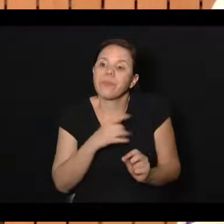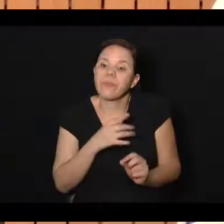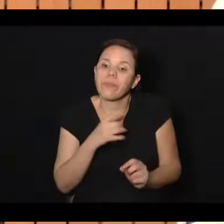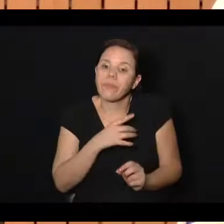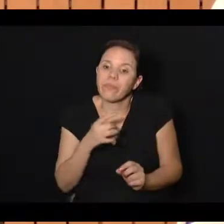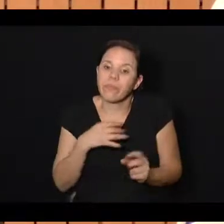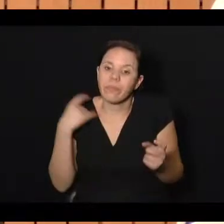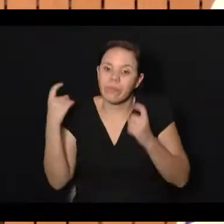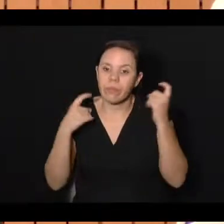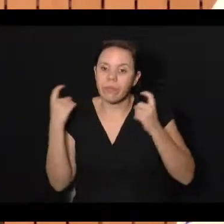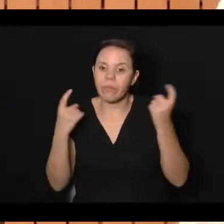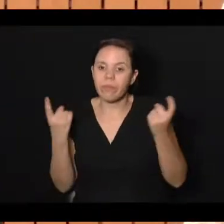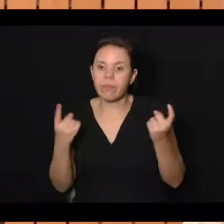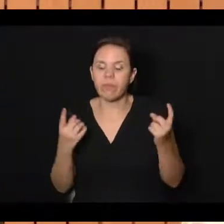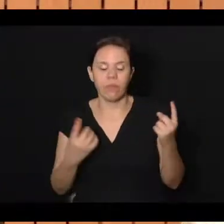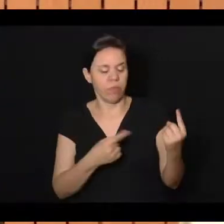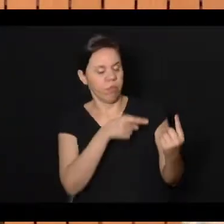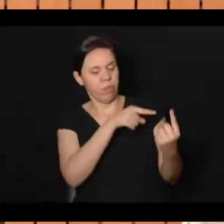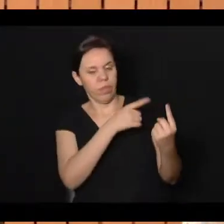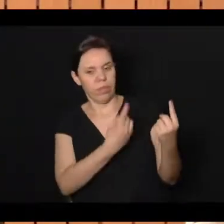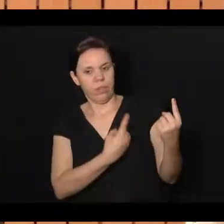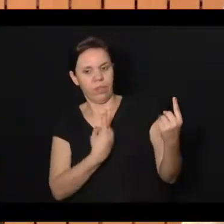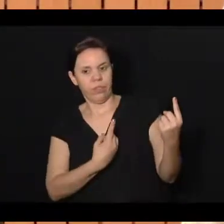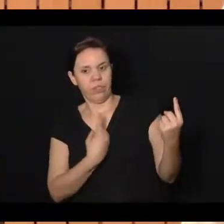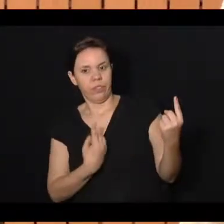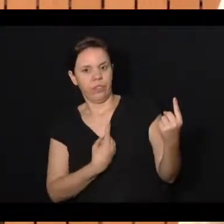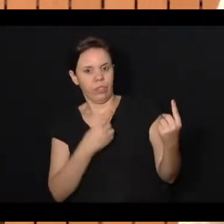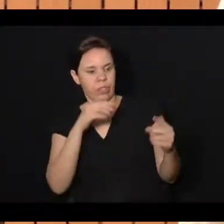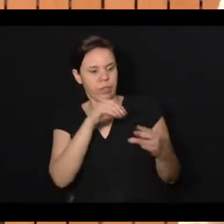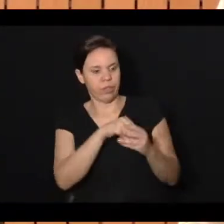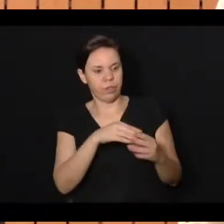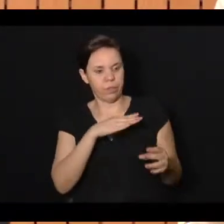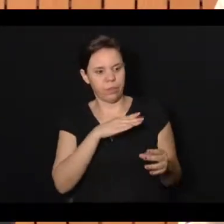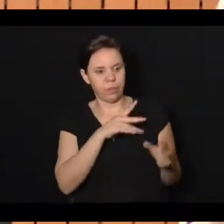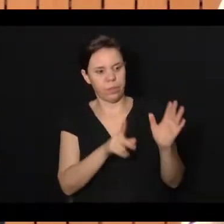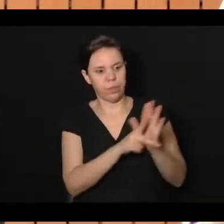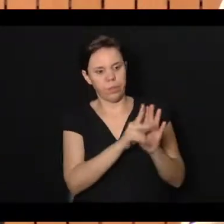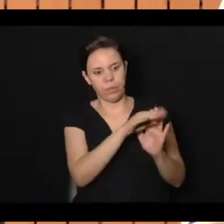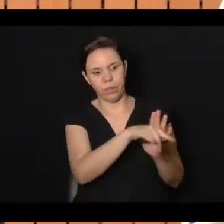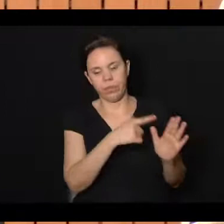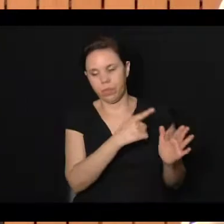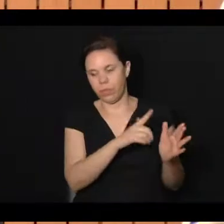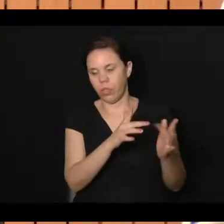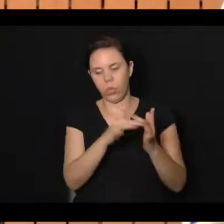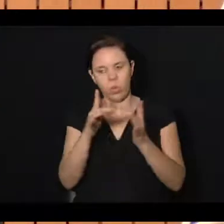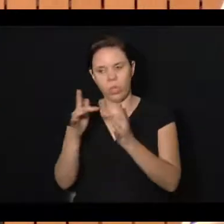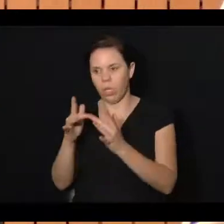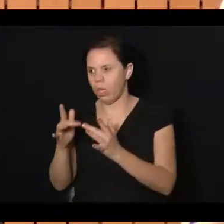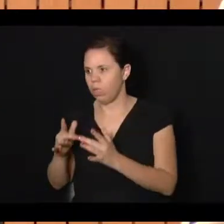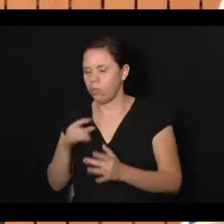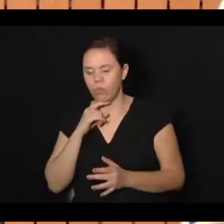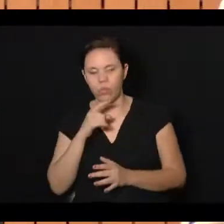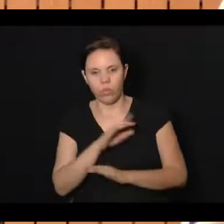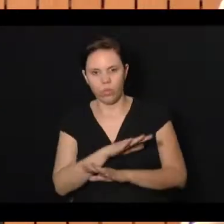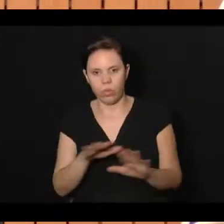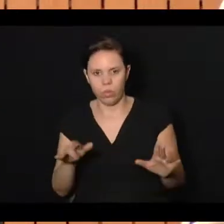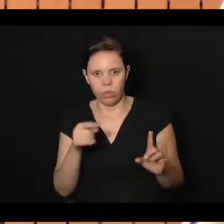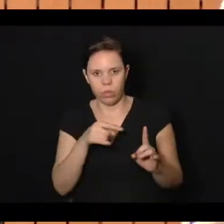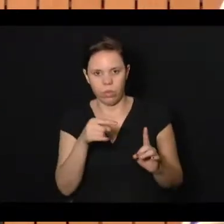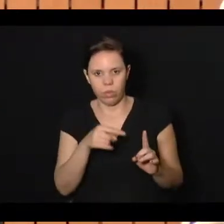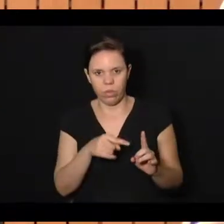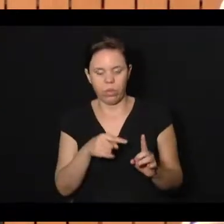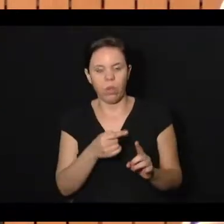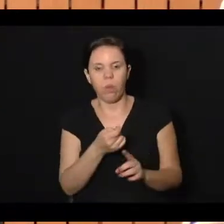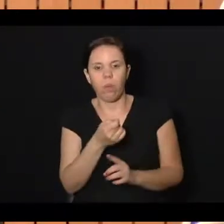ela acaba ficando isolada dentro da própria cidade então você não tem contato com ninguém quando você não tem contato você não tem